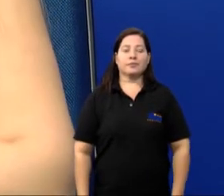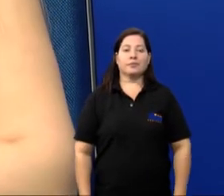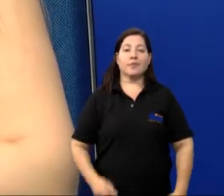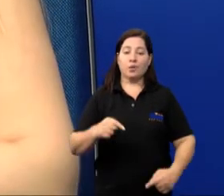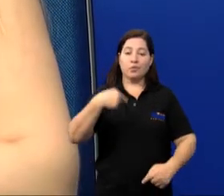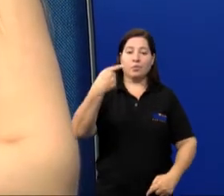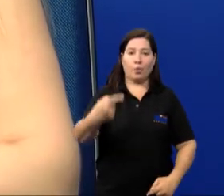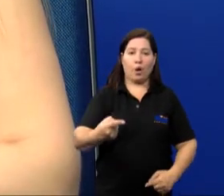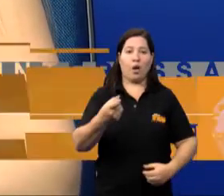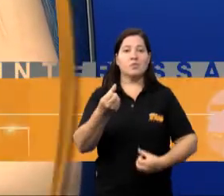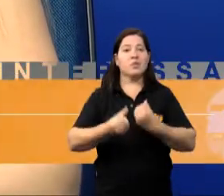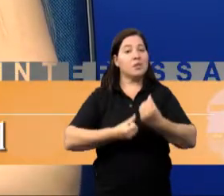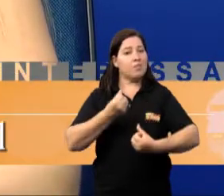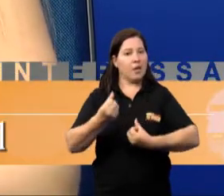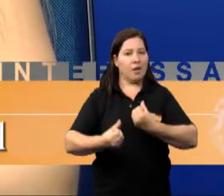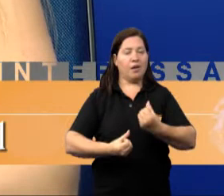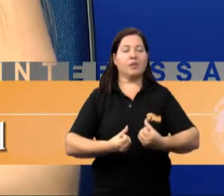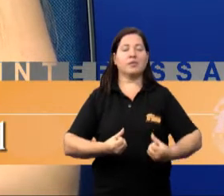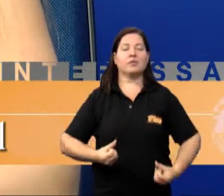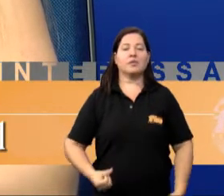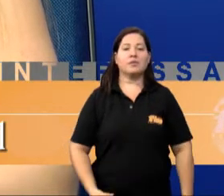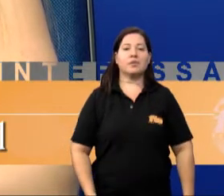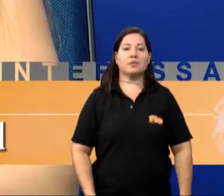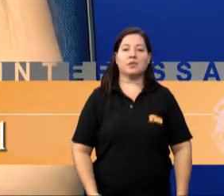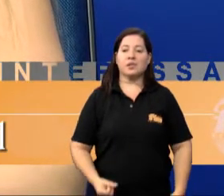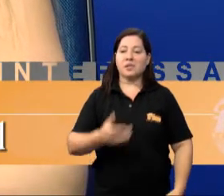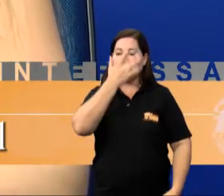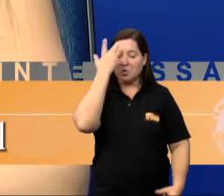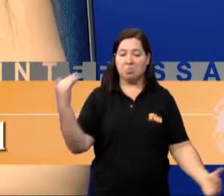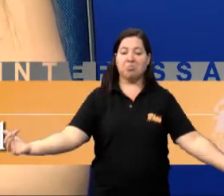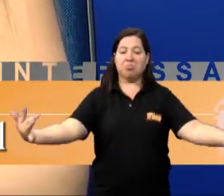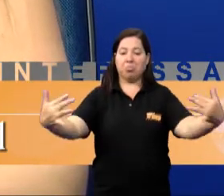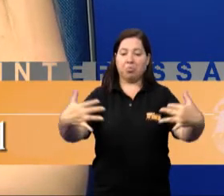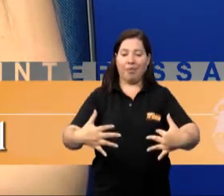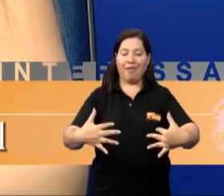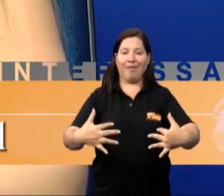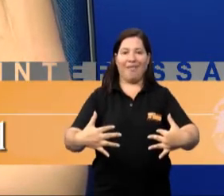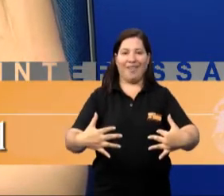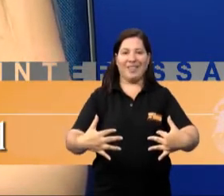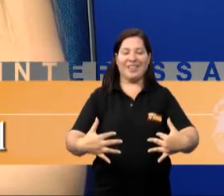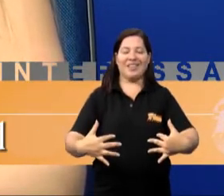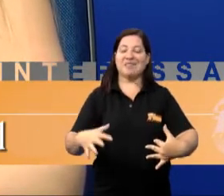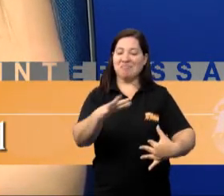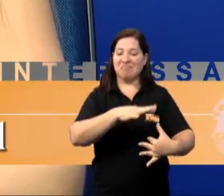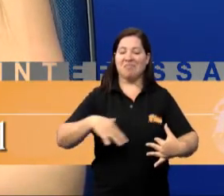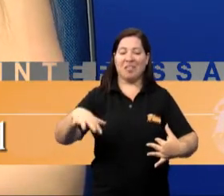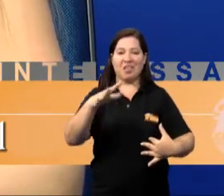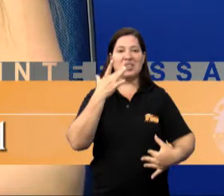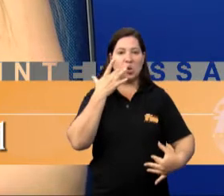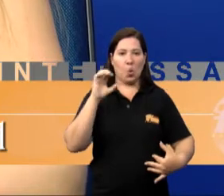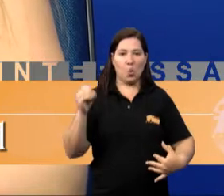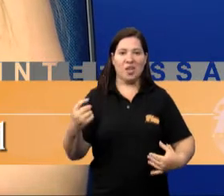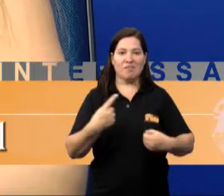próximo semestre, nós estaremos abrindo ao público com a intenção de atender as crianças da rede pública da cidade de Ourinhos e